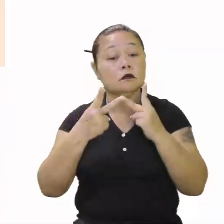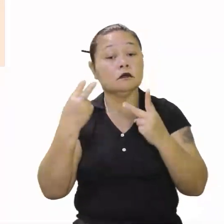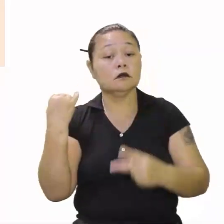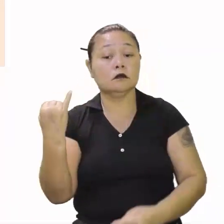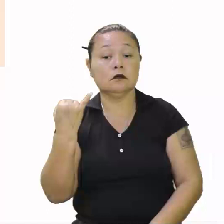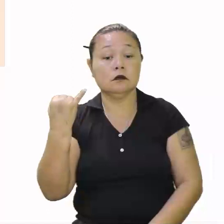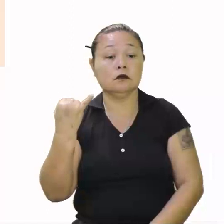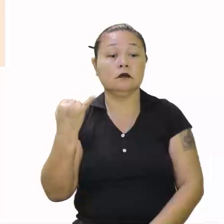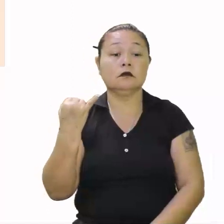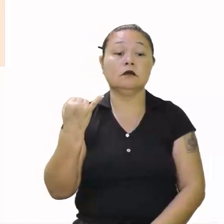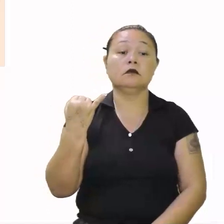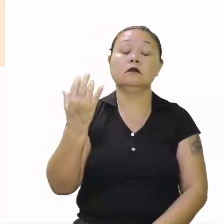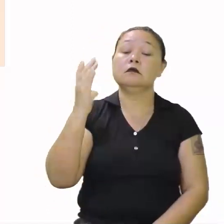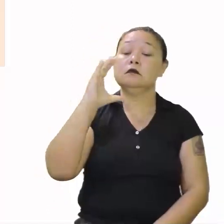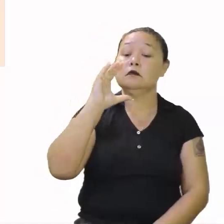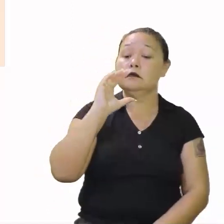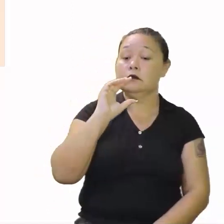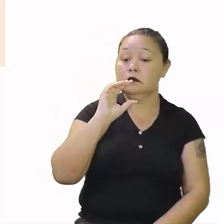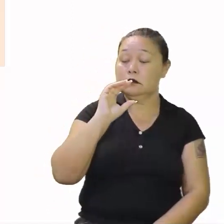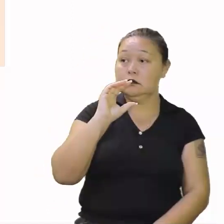importantes são